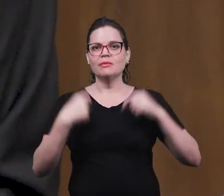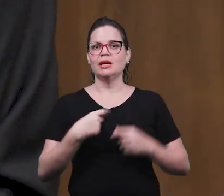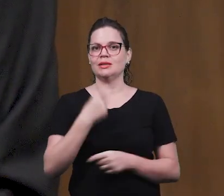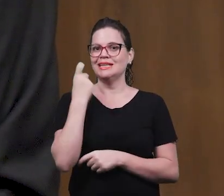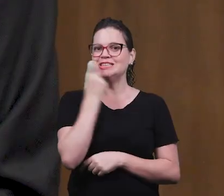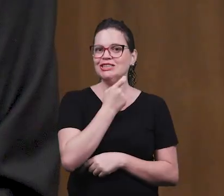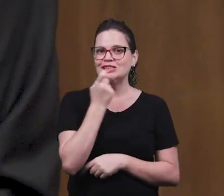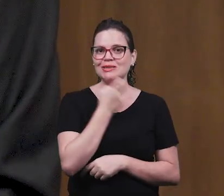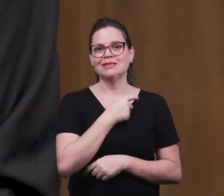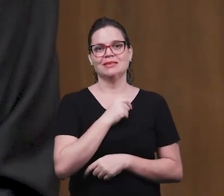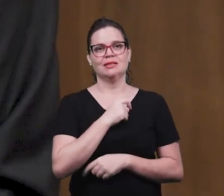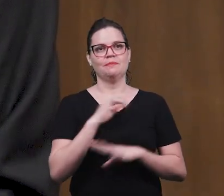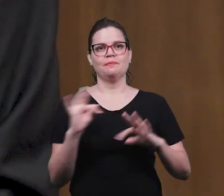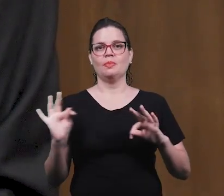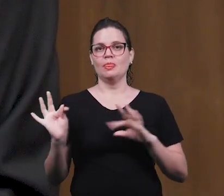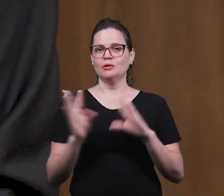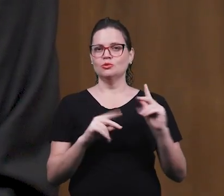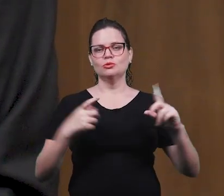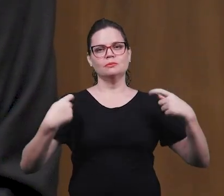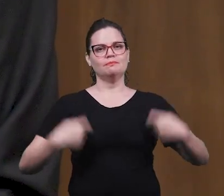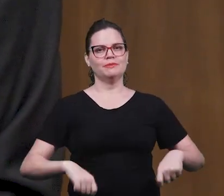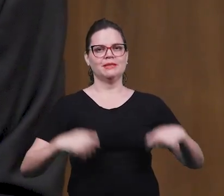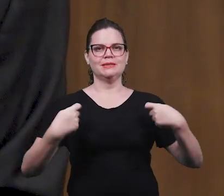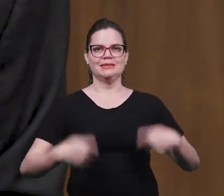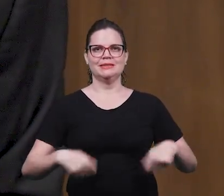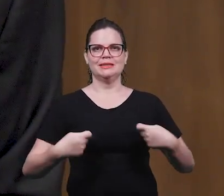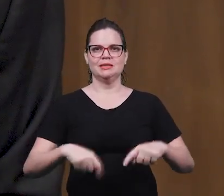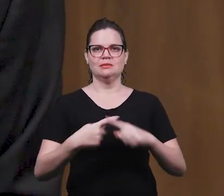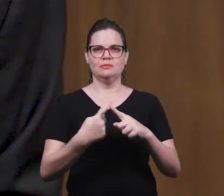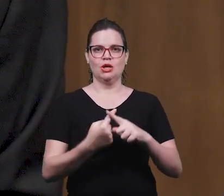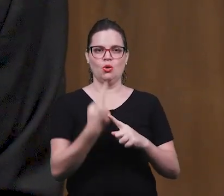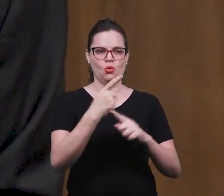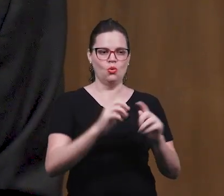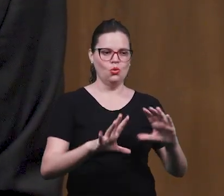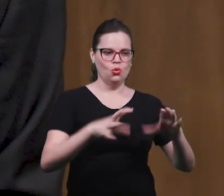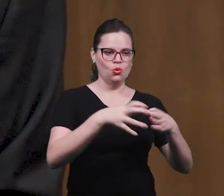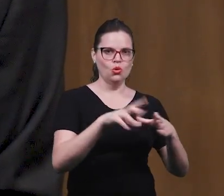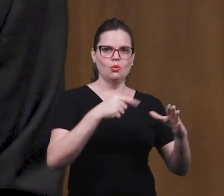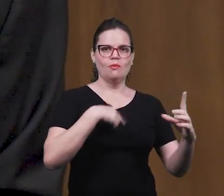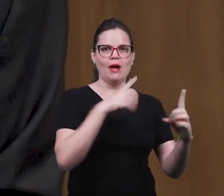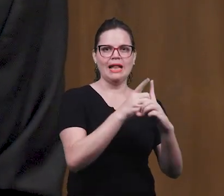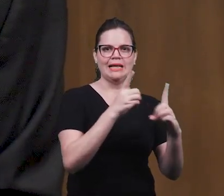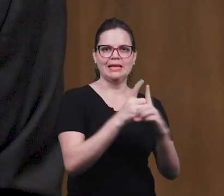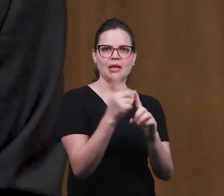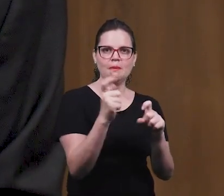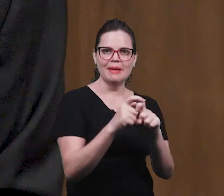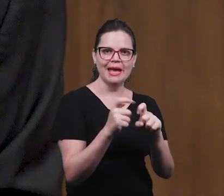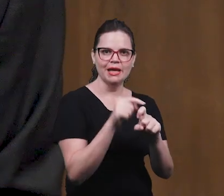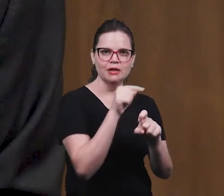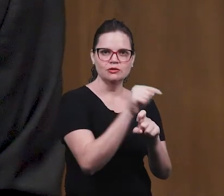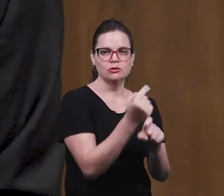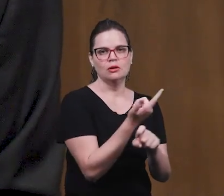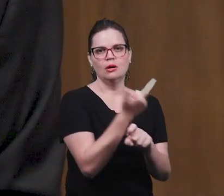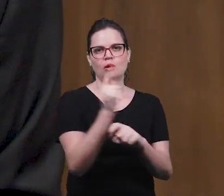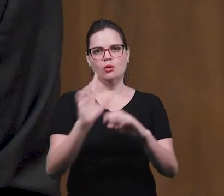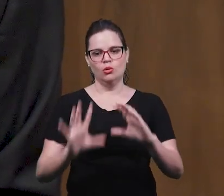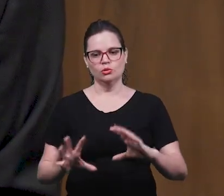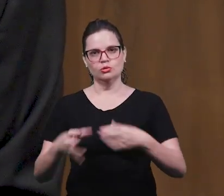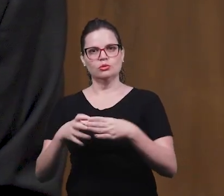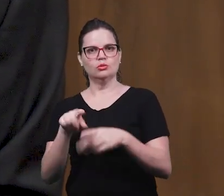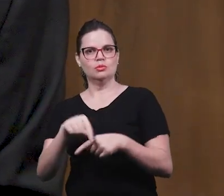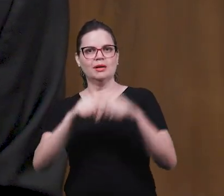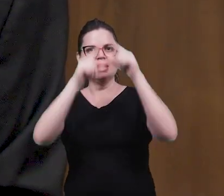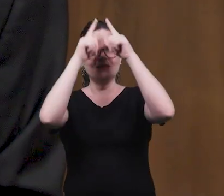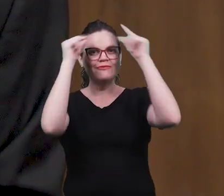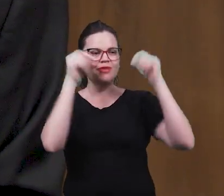os dentistas, porque enquanto tem um grupo ali atendendo, né, com